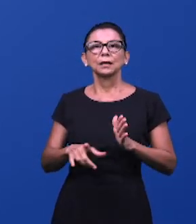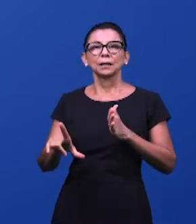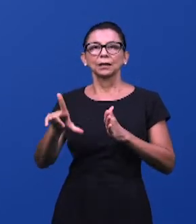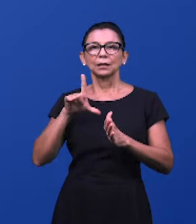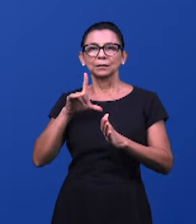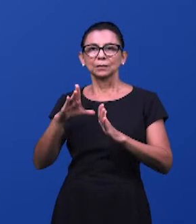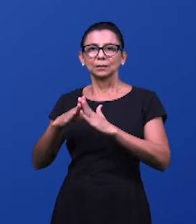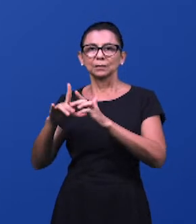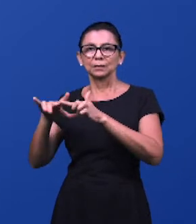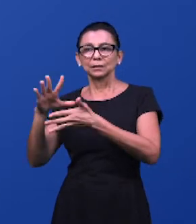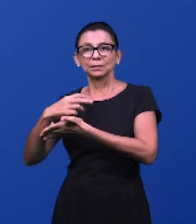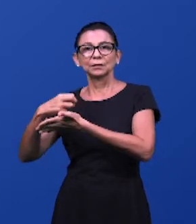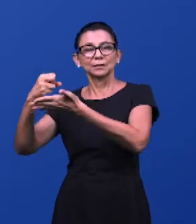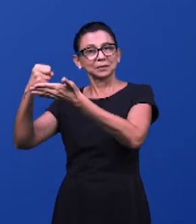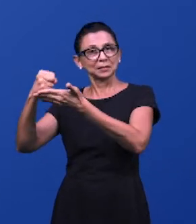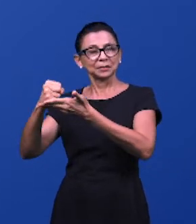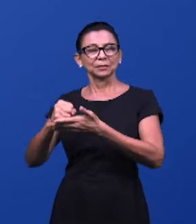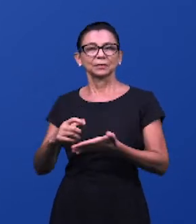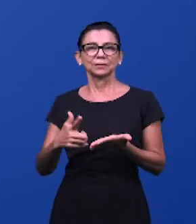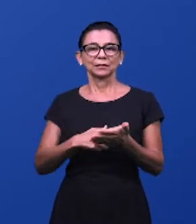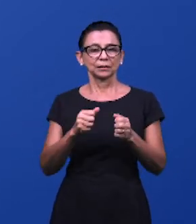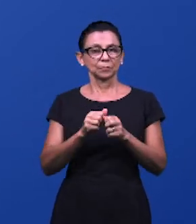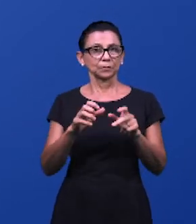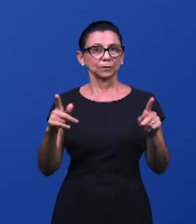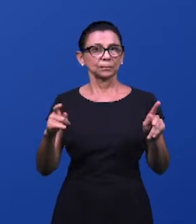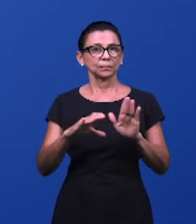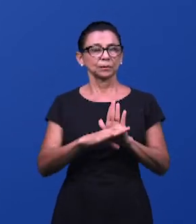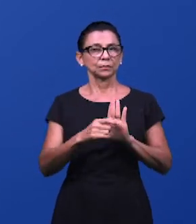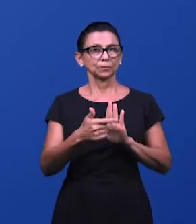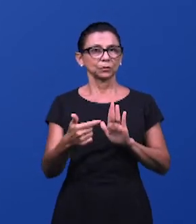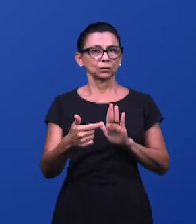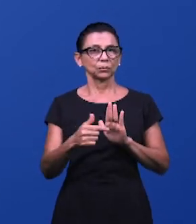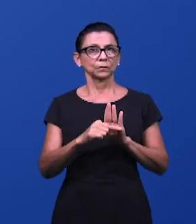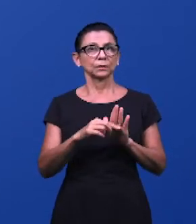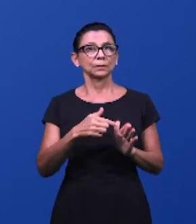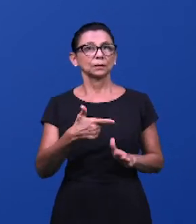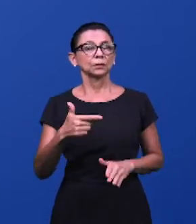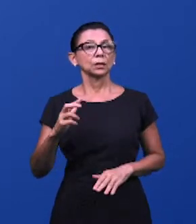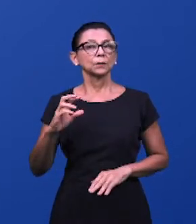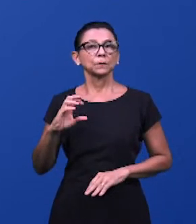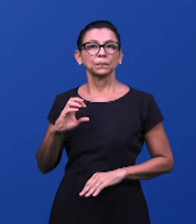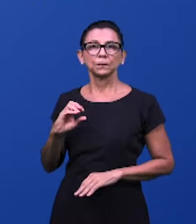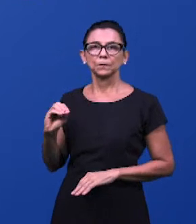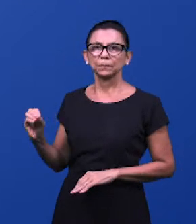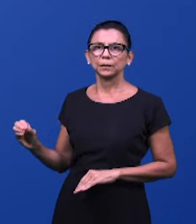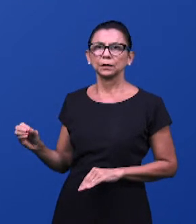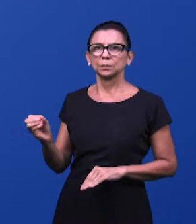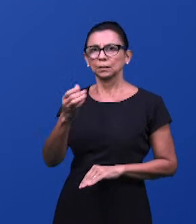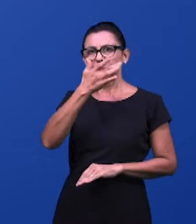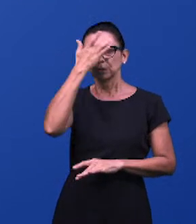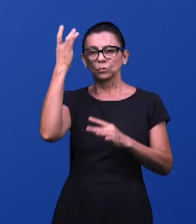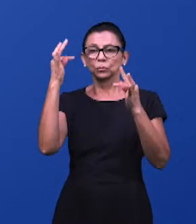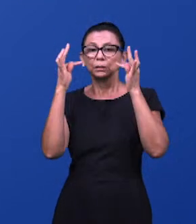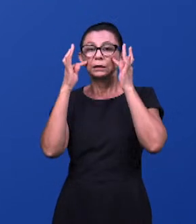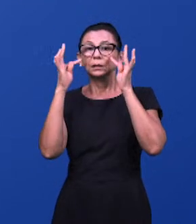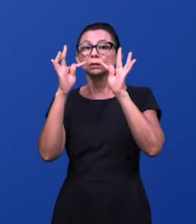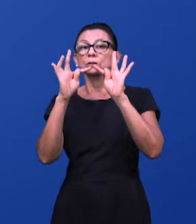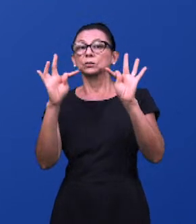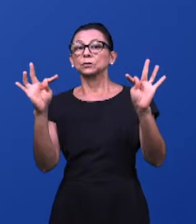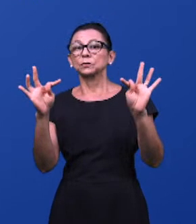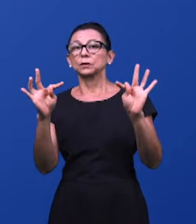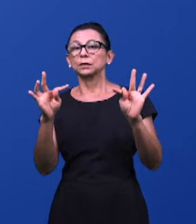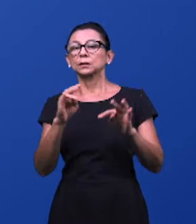o arrebatamento da igreja. Como está lá em Apocalipse 22, 20, que diz: aquele que testifica essas coisas